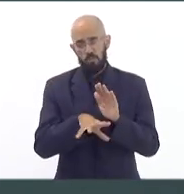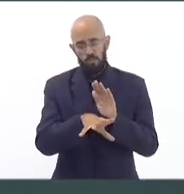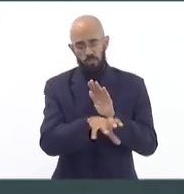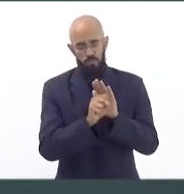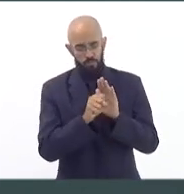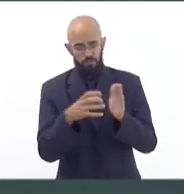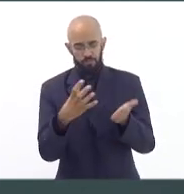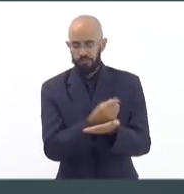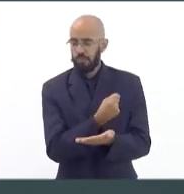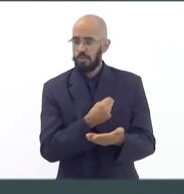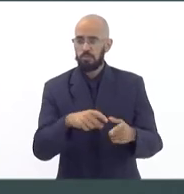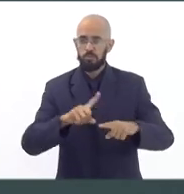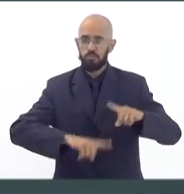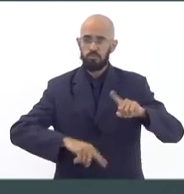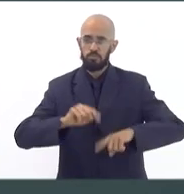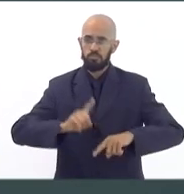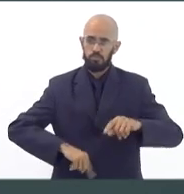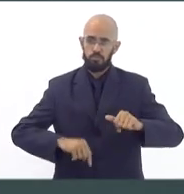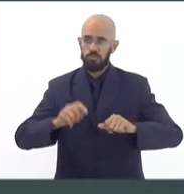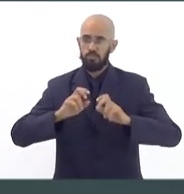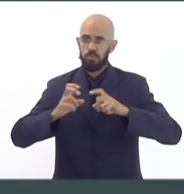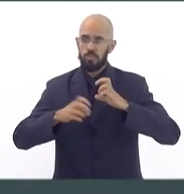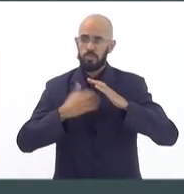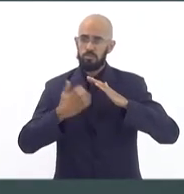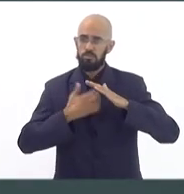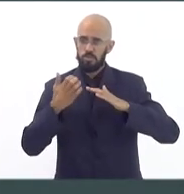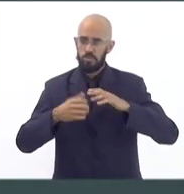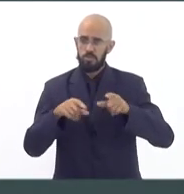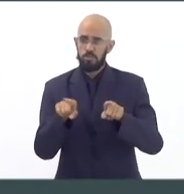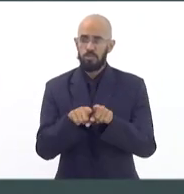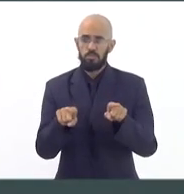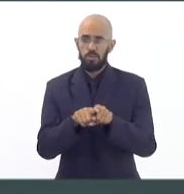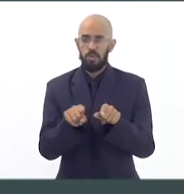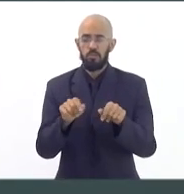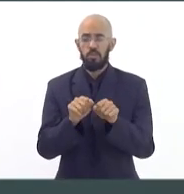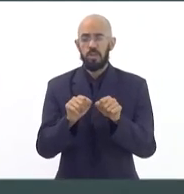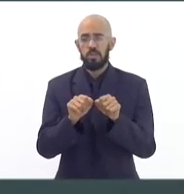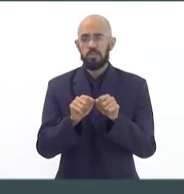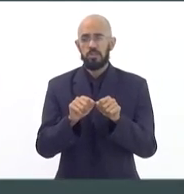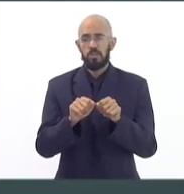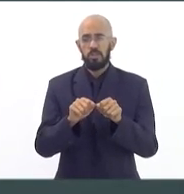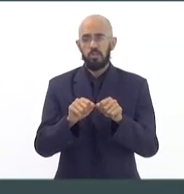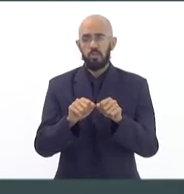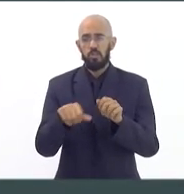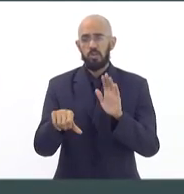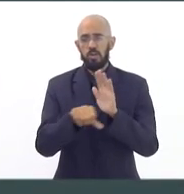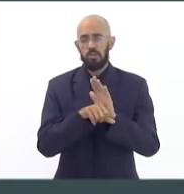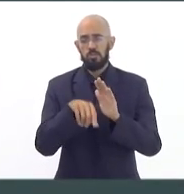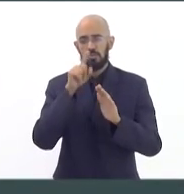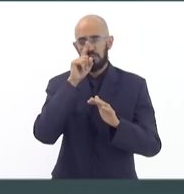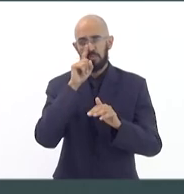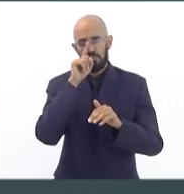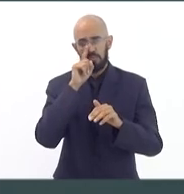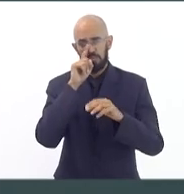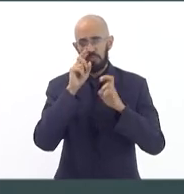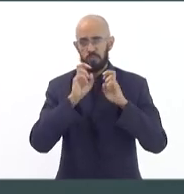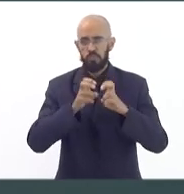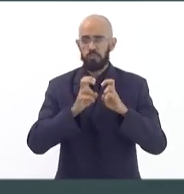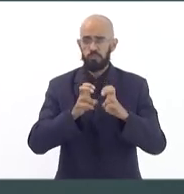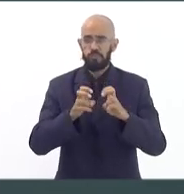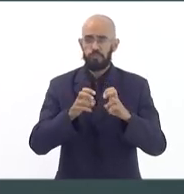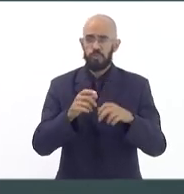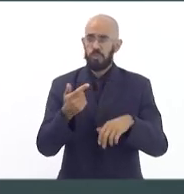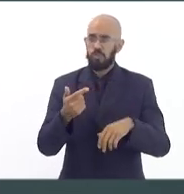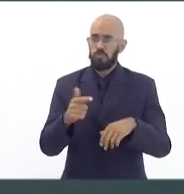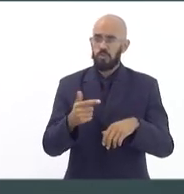perdidos das concessionárias e aqueles que praticam o crime de perigo Desative Rodoviário de forma a evitar que o preso em flagrante condenado não tem uma resposta